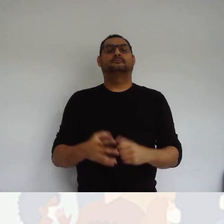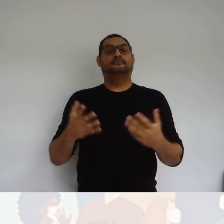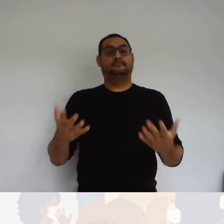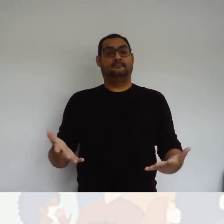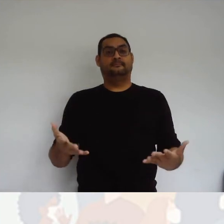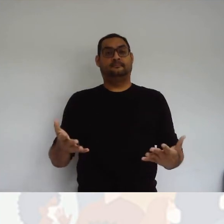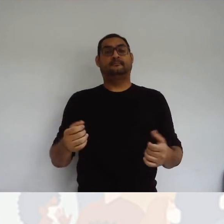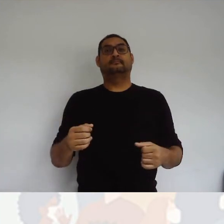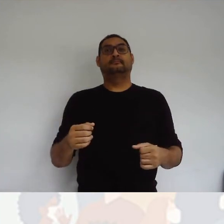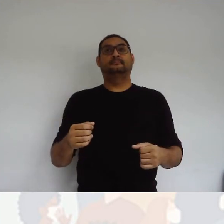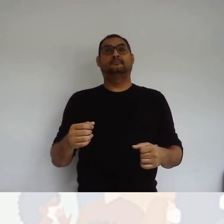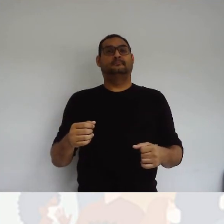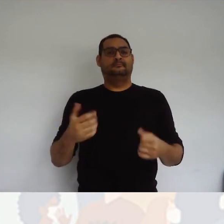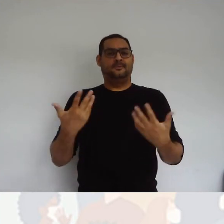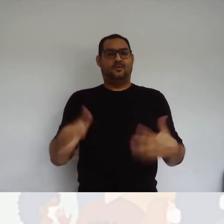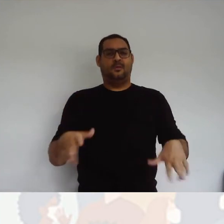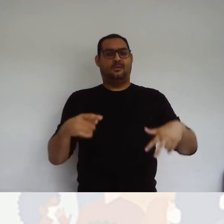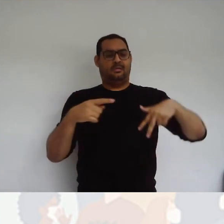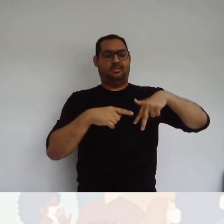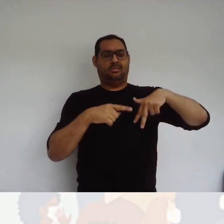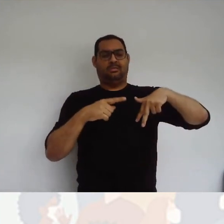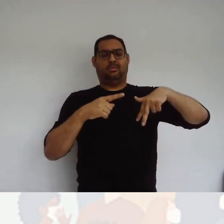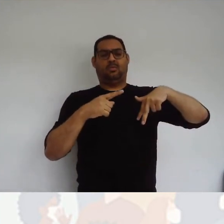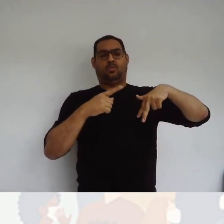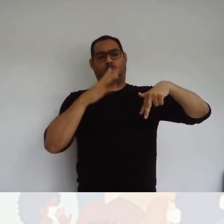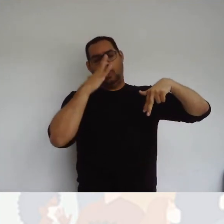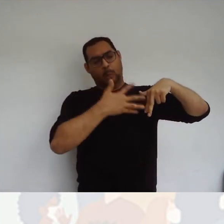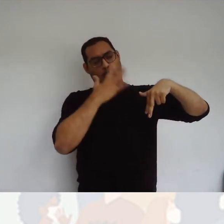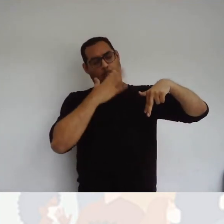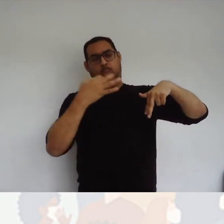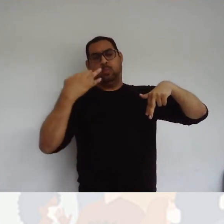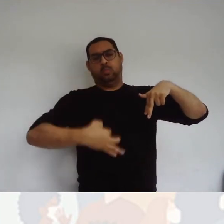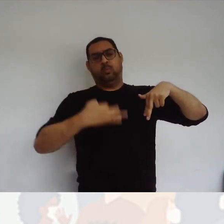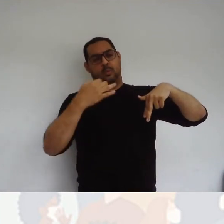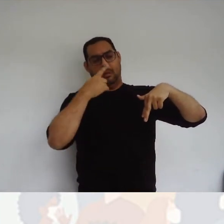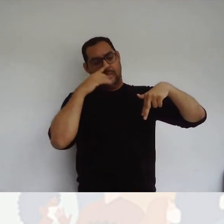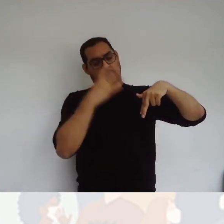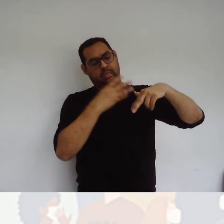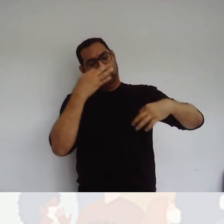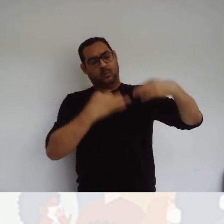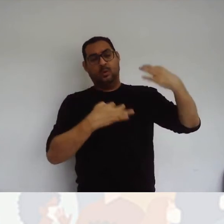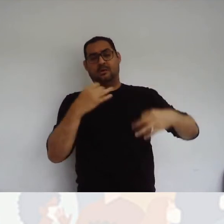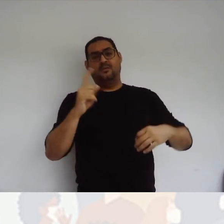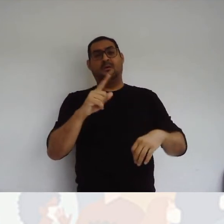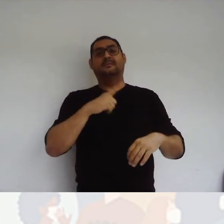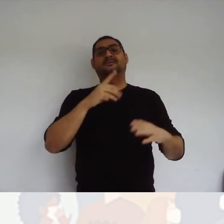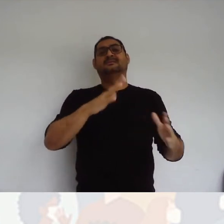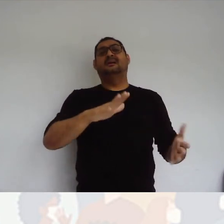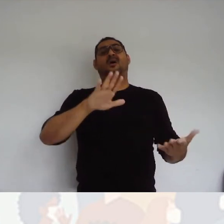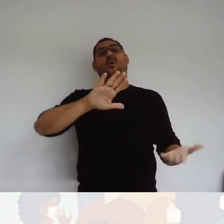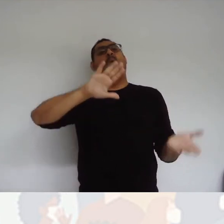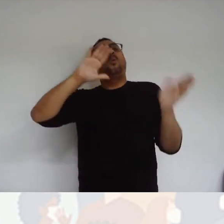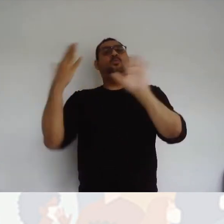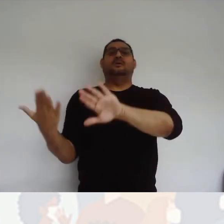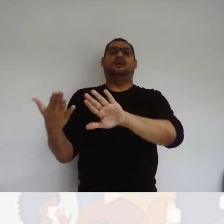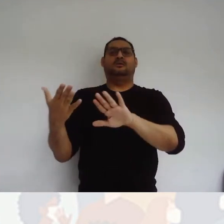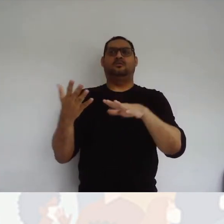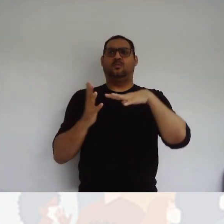nós precisamos pensar em outras bases. O mundo mudou bastante.